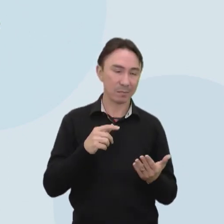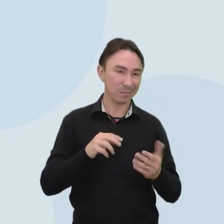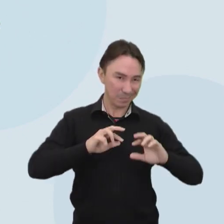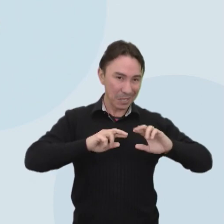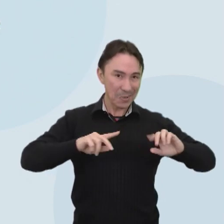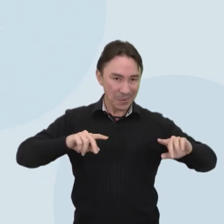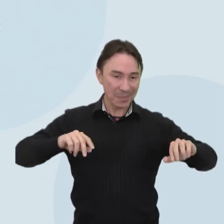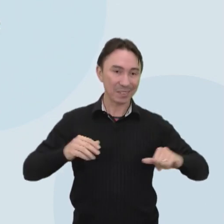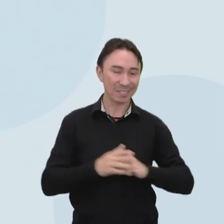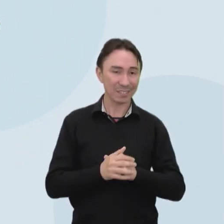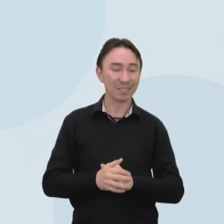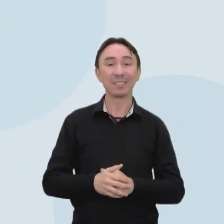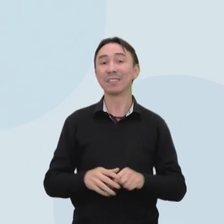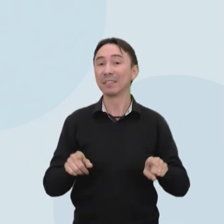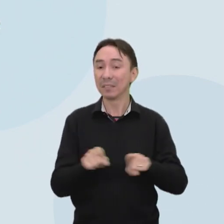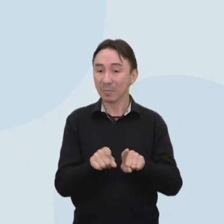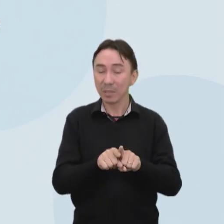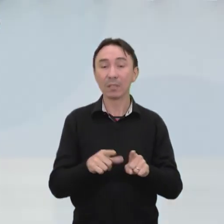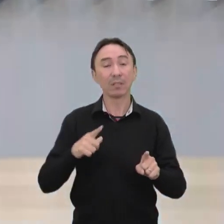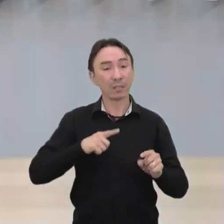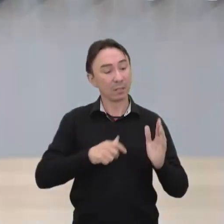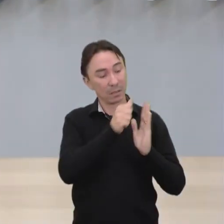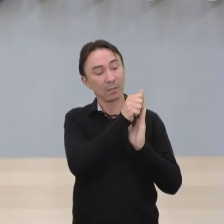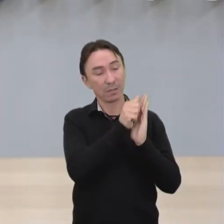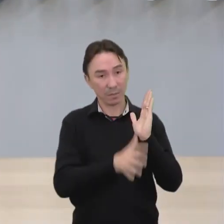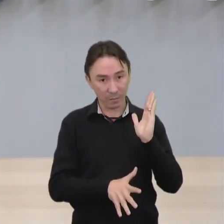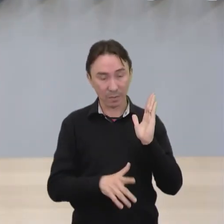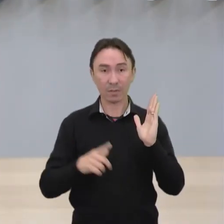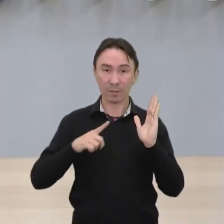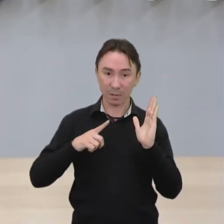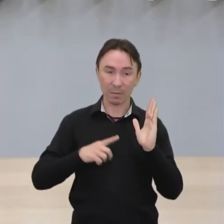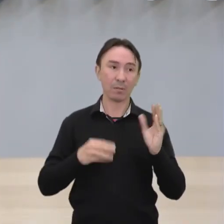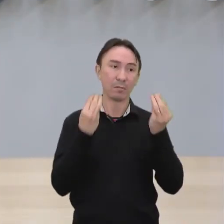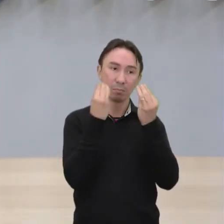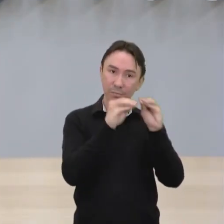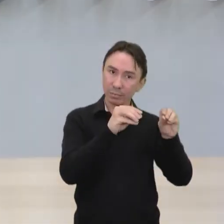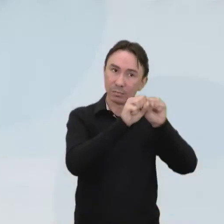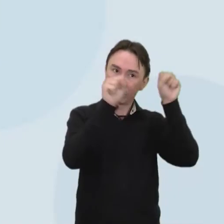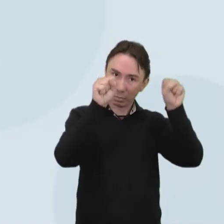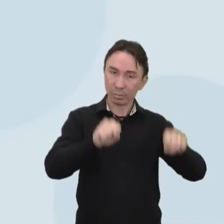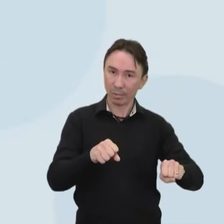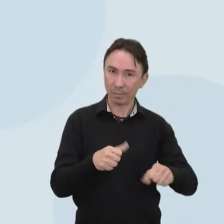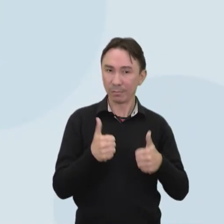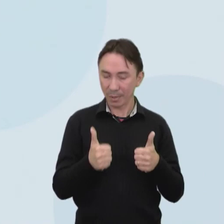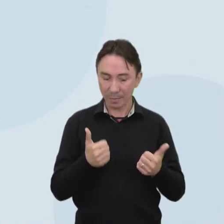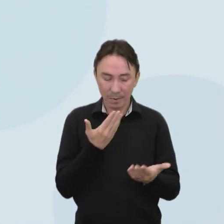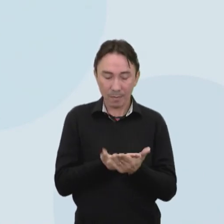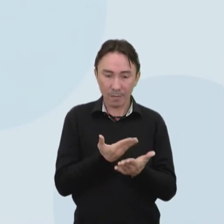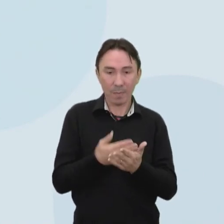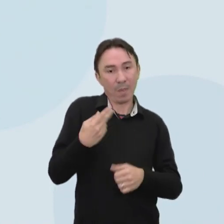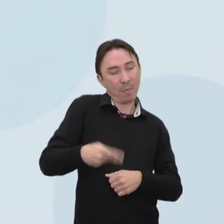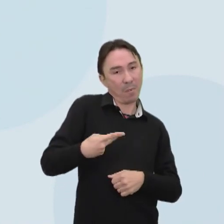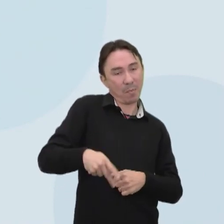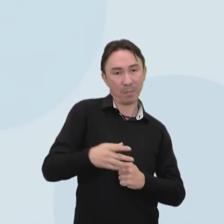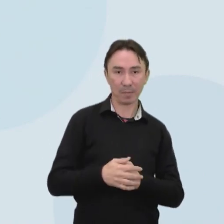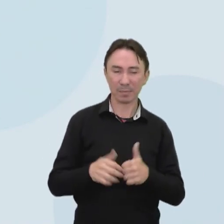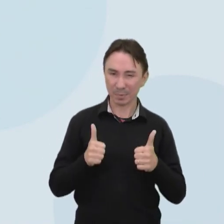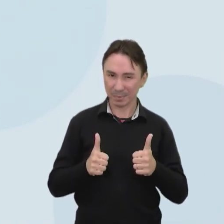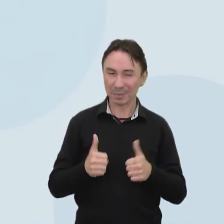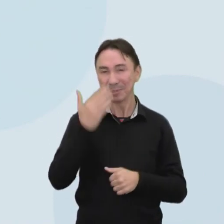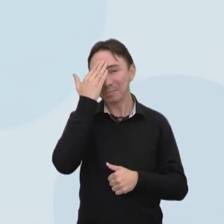a gente sempre coloca uma tarefinha lá para vocês no sistema referente a essa aula. Tá ok? Obrigado por estarem